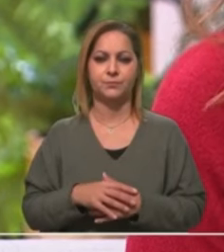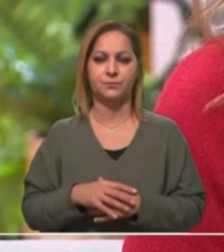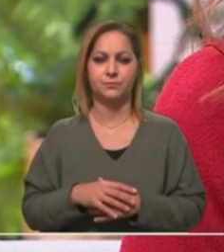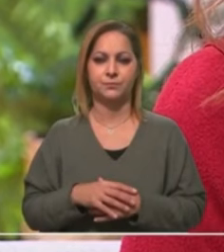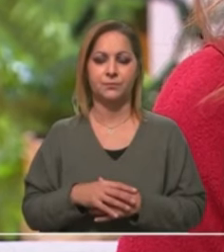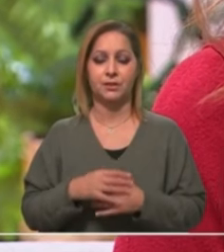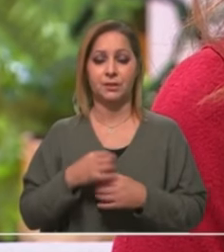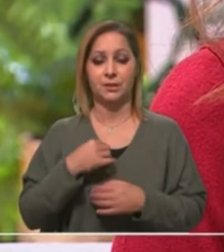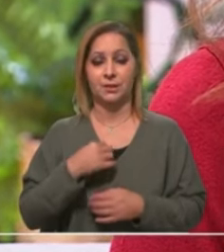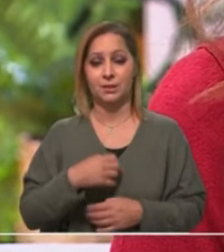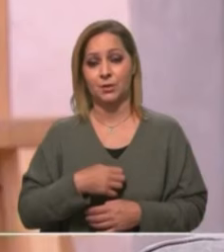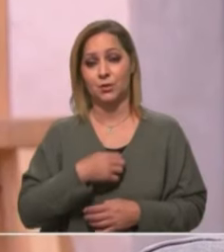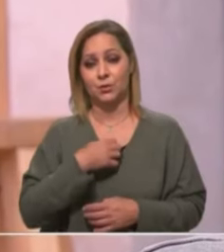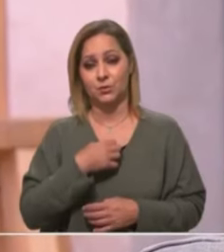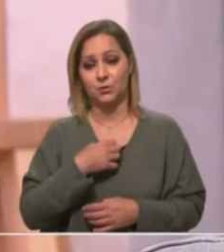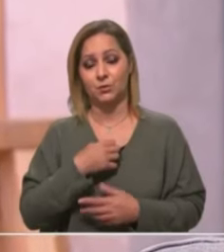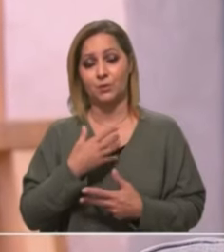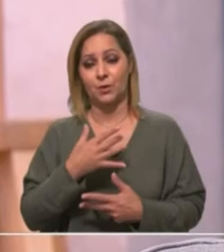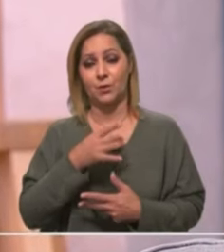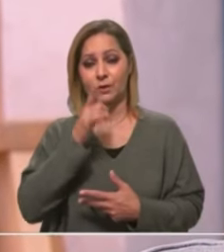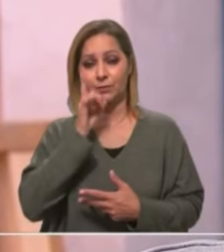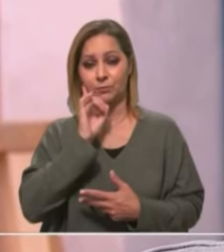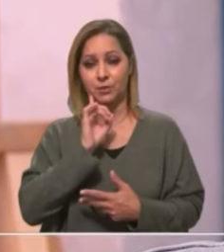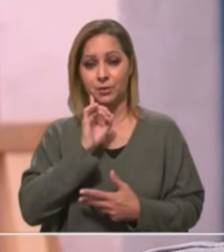que é o que eu sinto que as mulheres hoje em dia